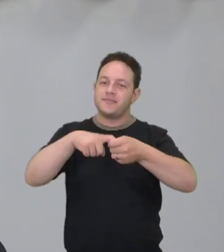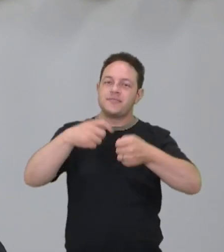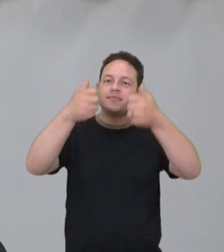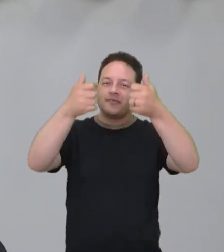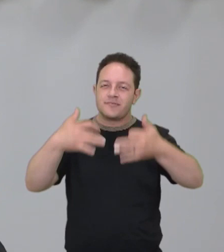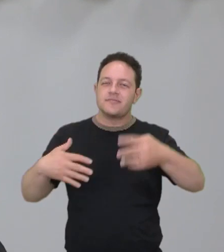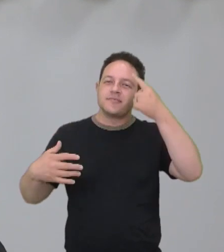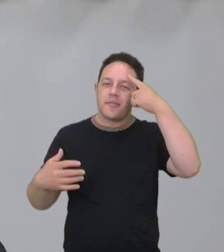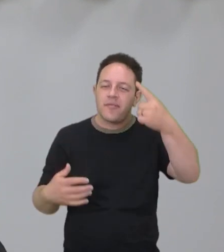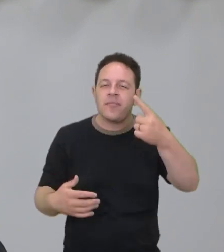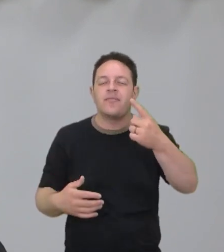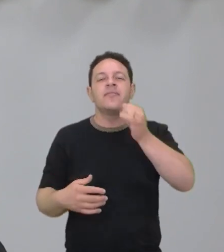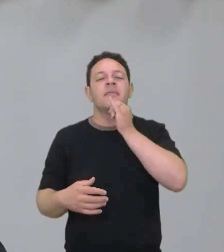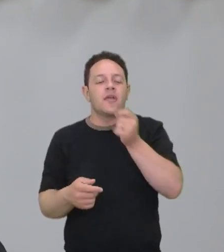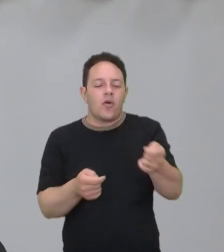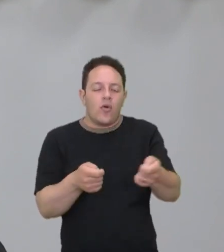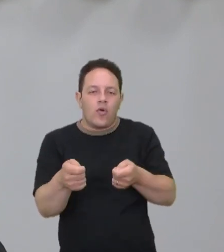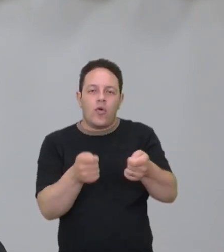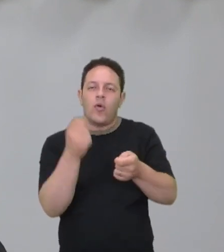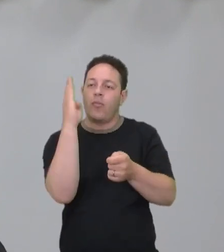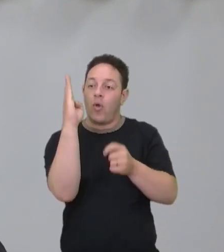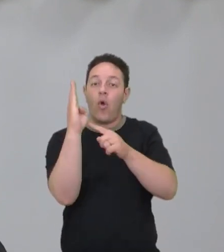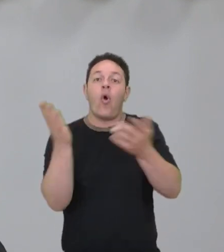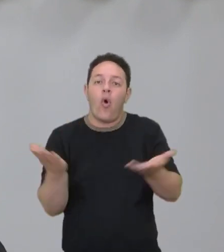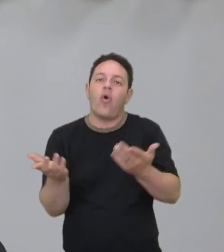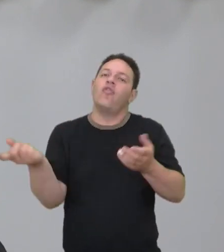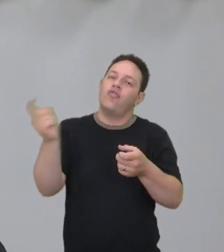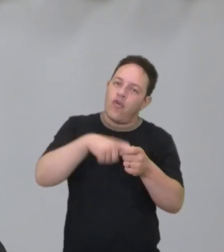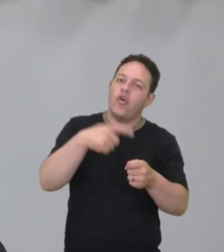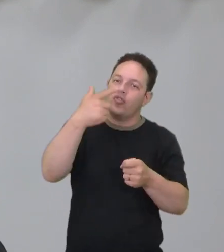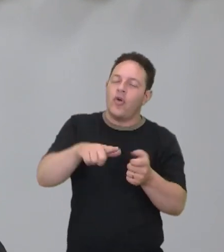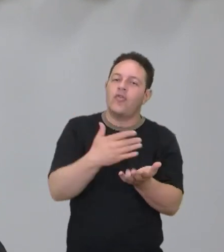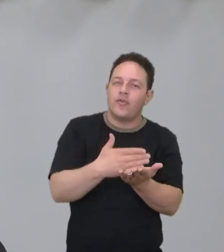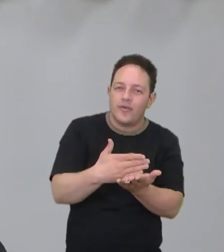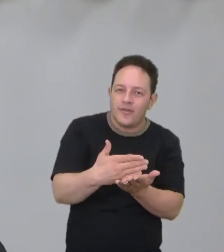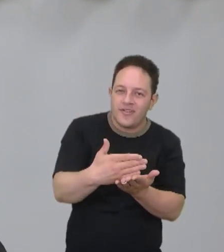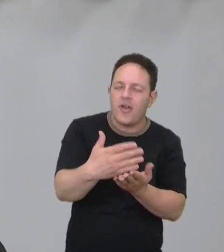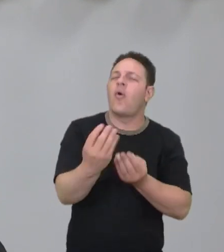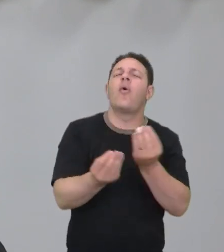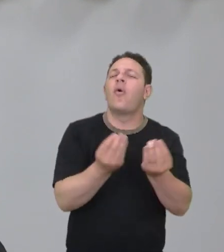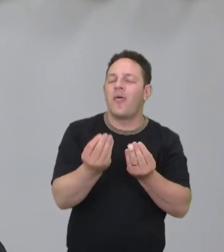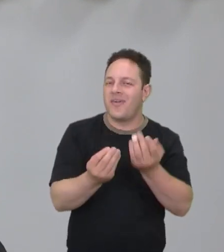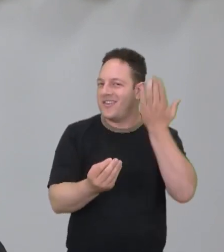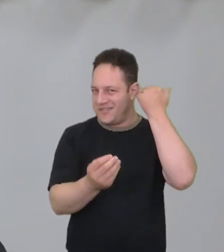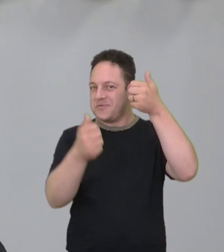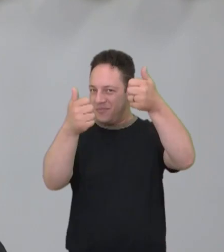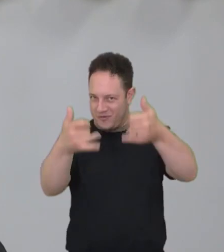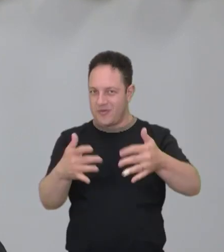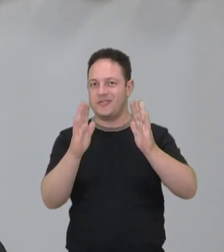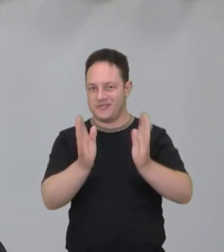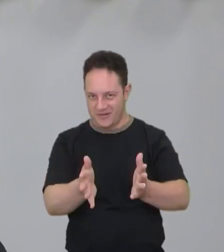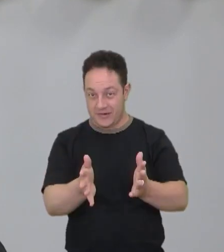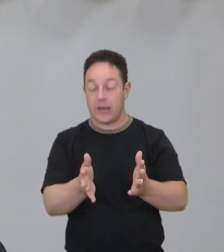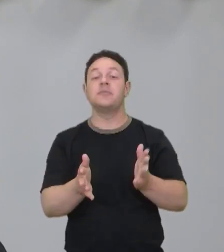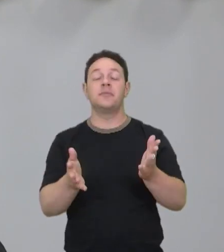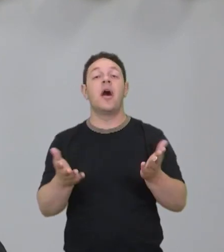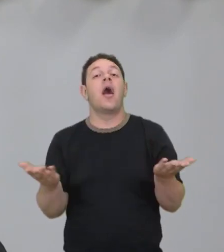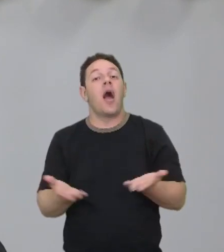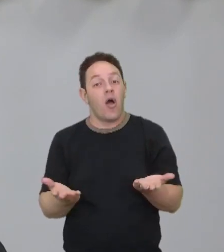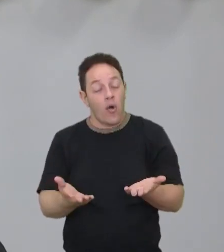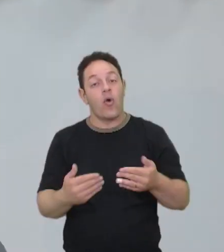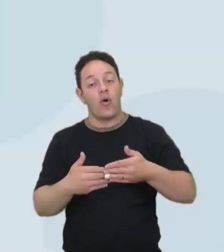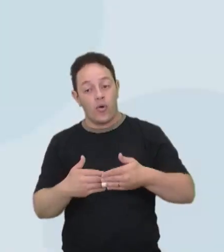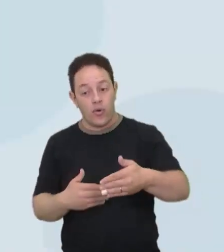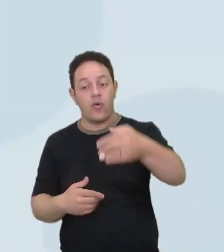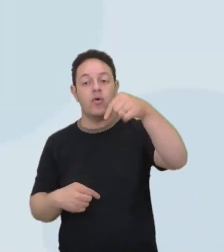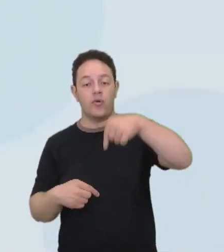como o controle biológico está sendo inserido atualmente. Na aula de hoje, a gente vai então sistematizar